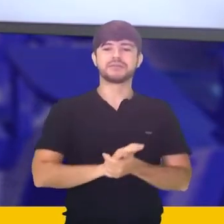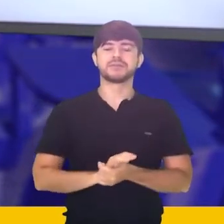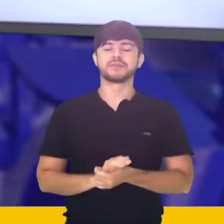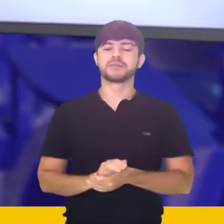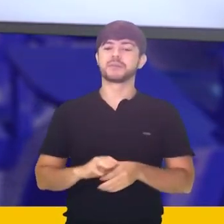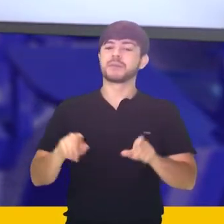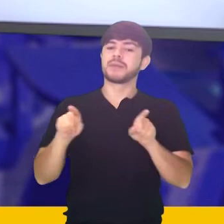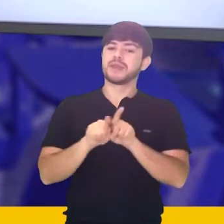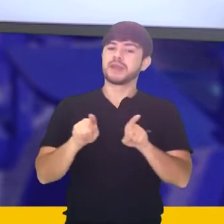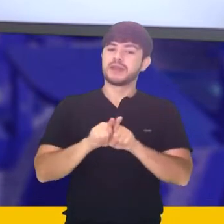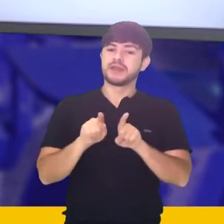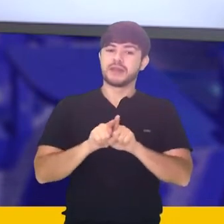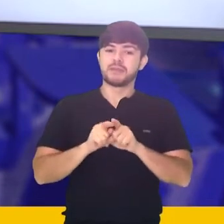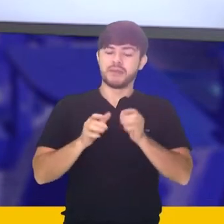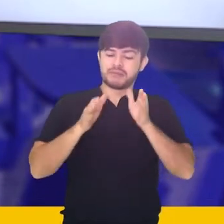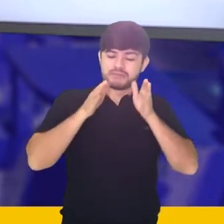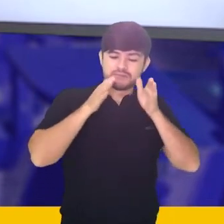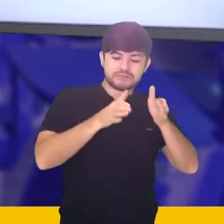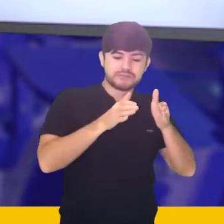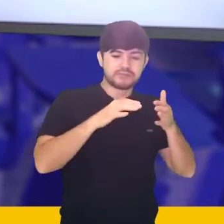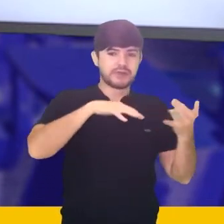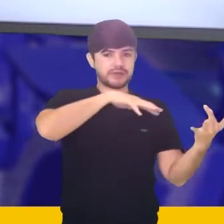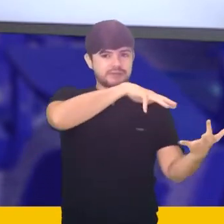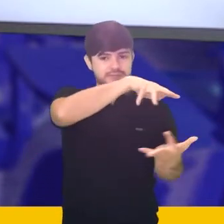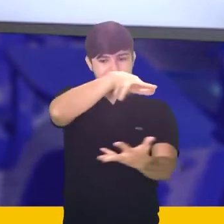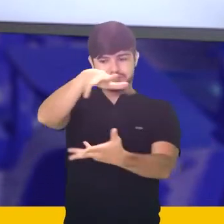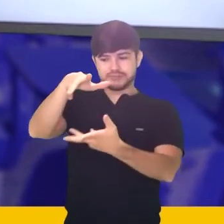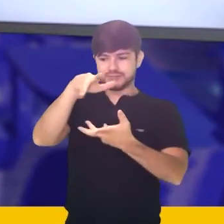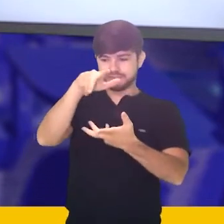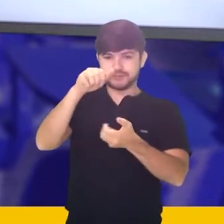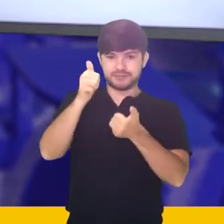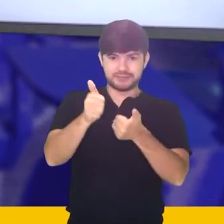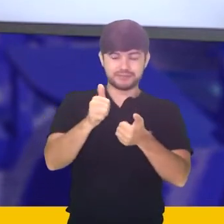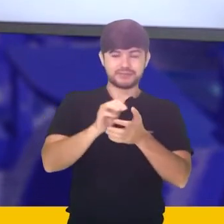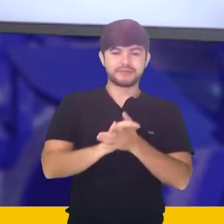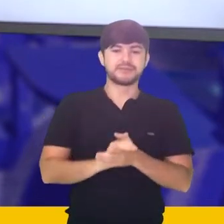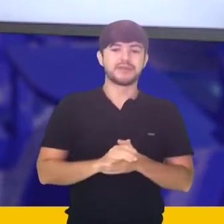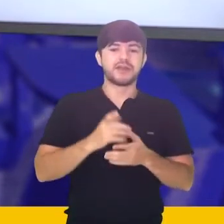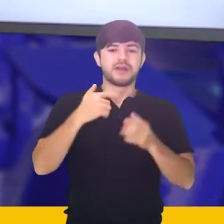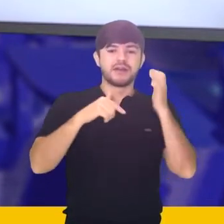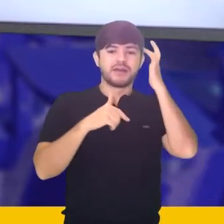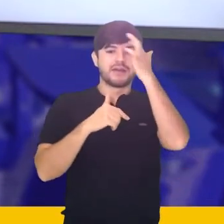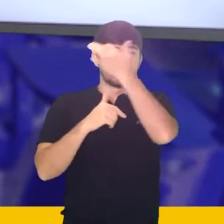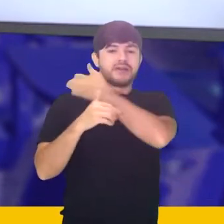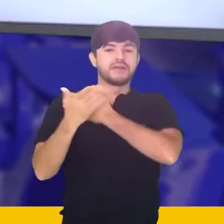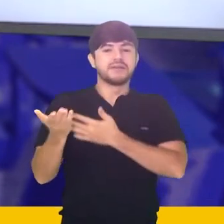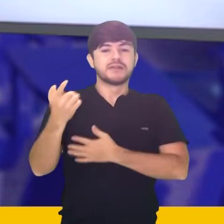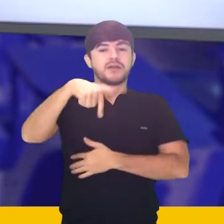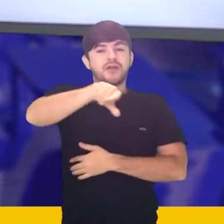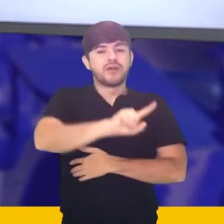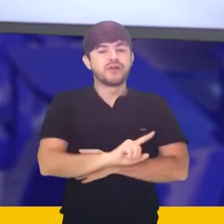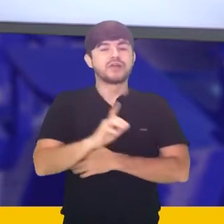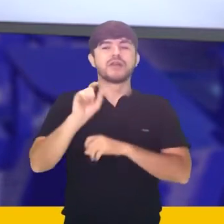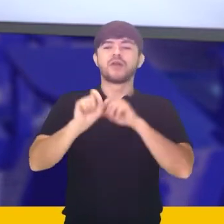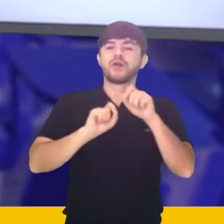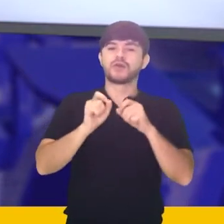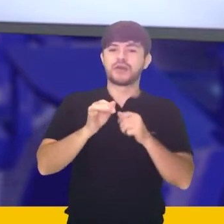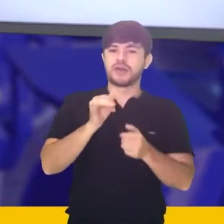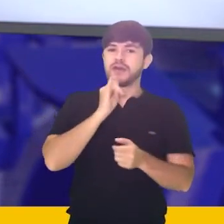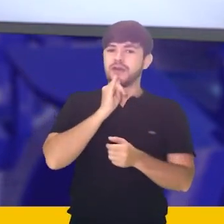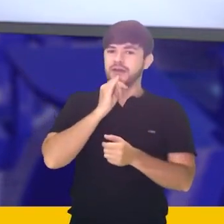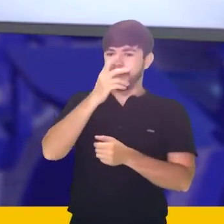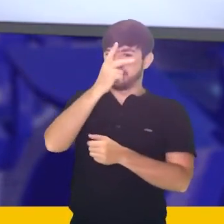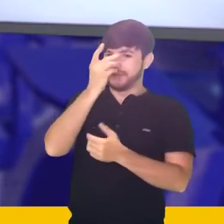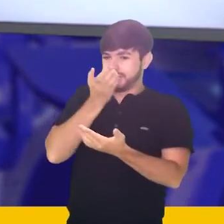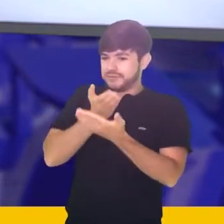também a escala mais global, dessa forma, tá bom? Vamos lá, o convite é para que você seja, né, o geógrafo do momento